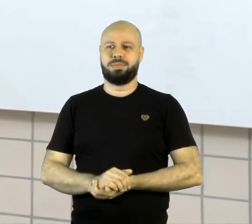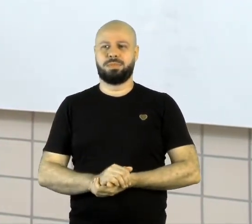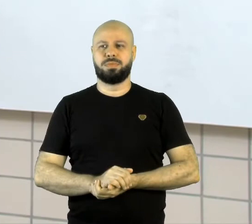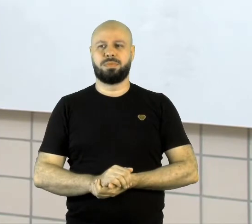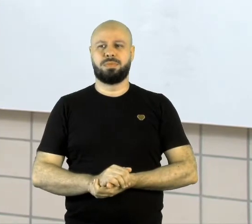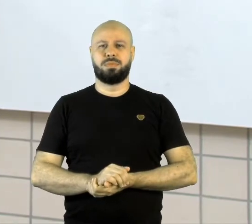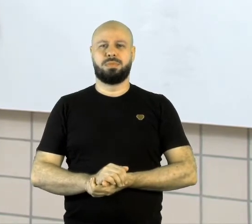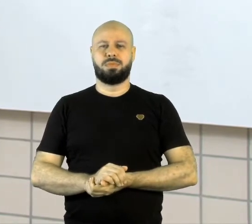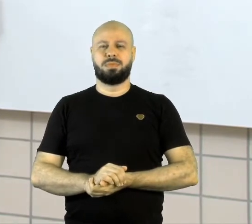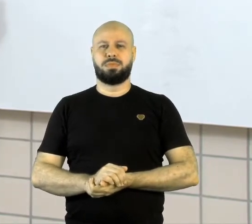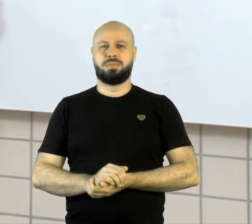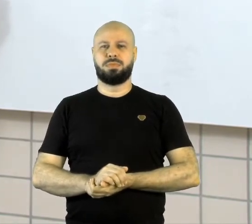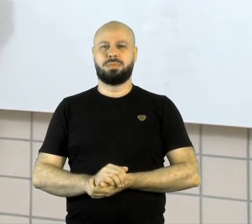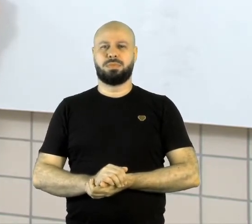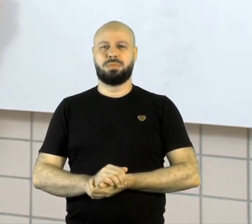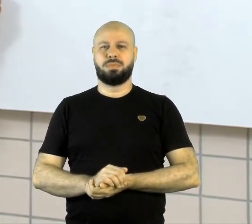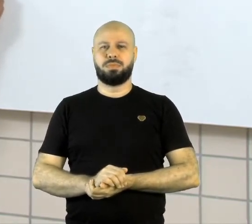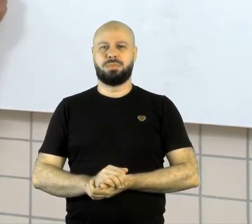younger?